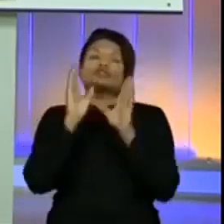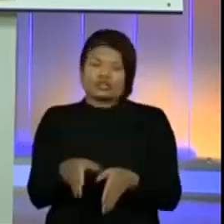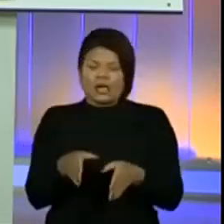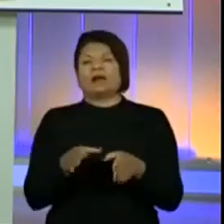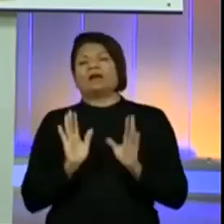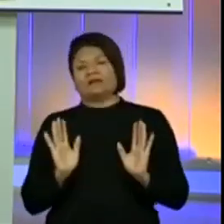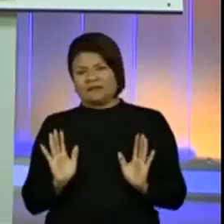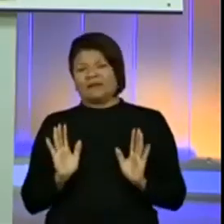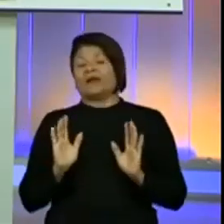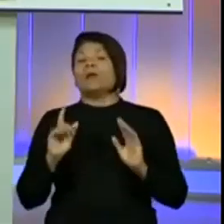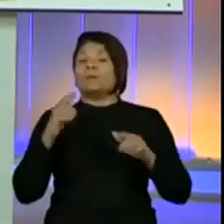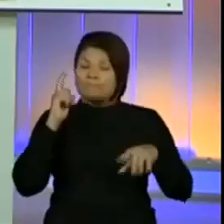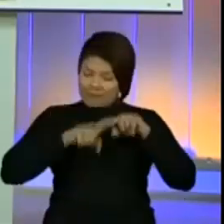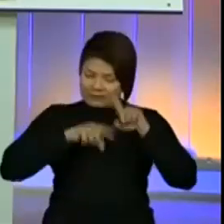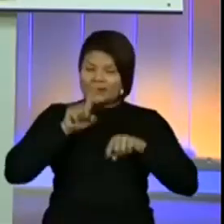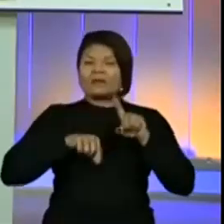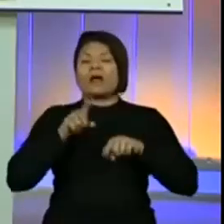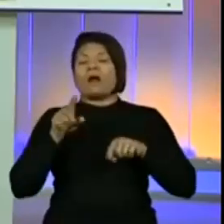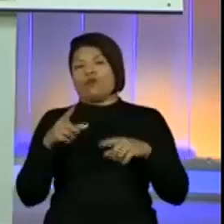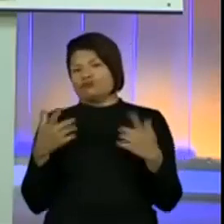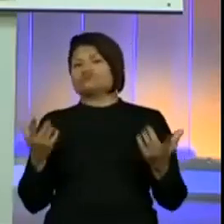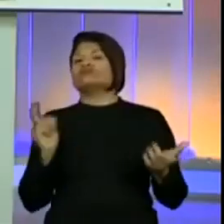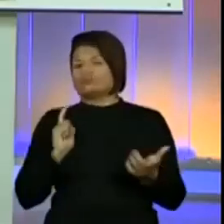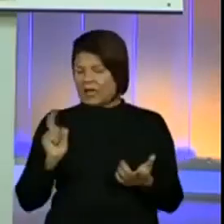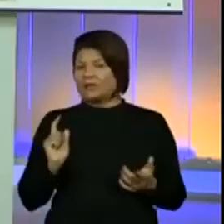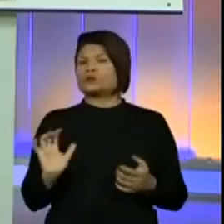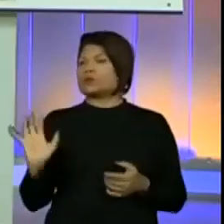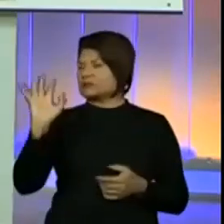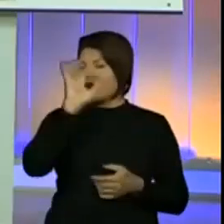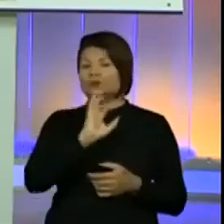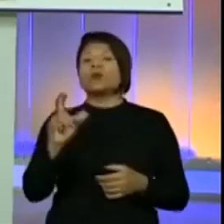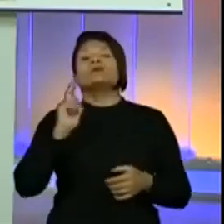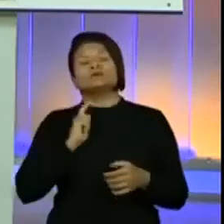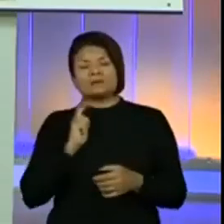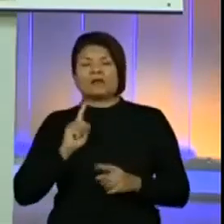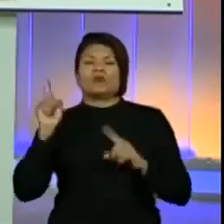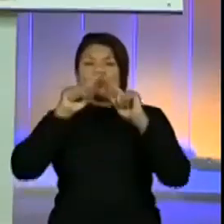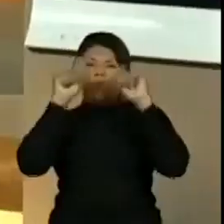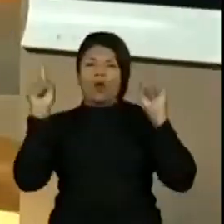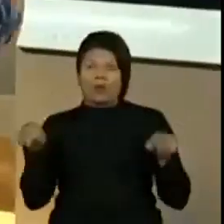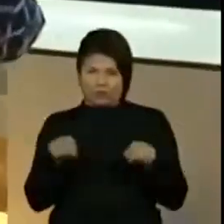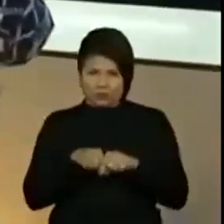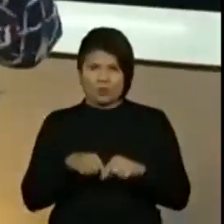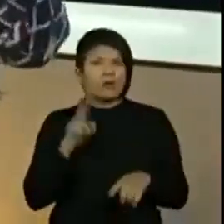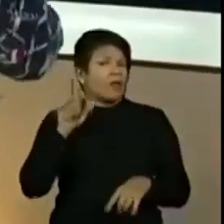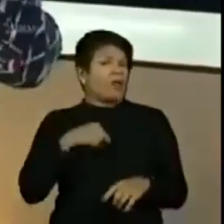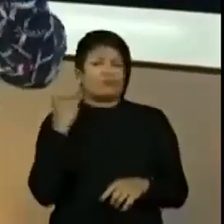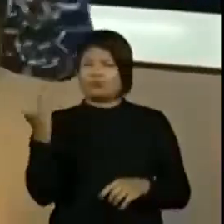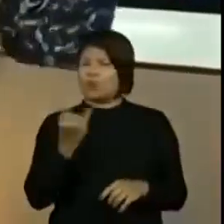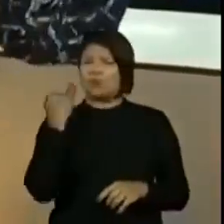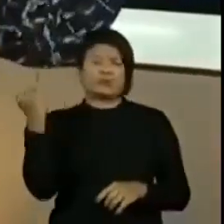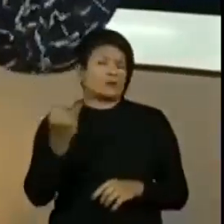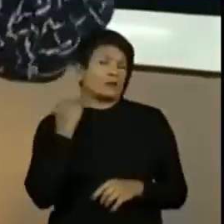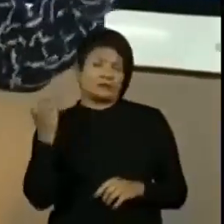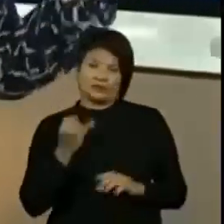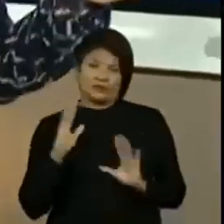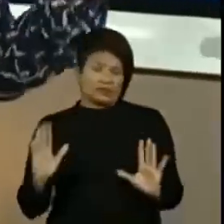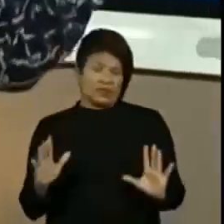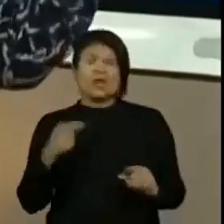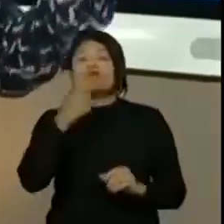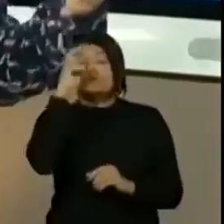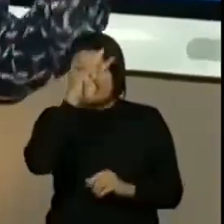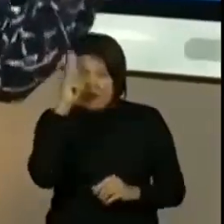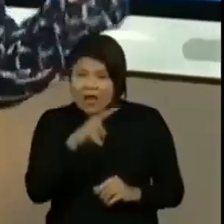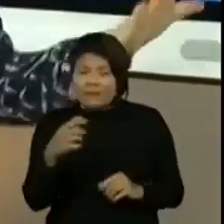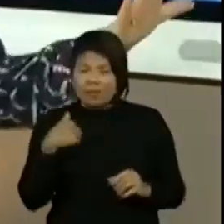você já trabalha com este quadro. Uma coisa importantíssima, lembra que eu falei sobre as